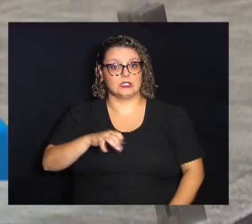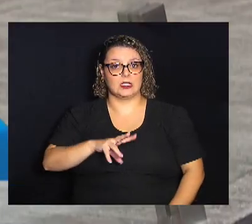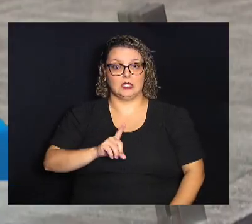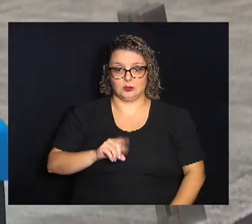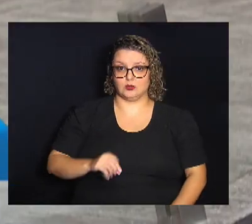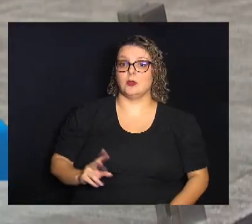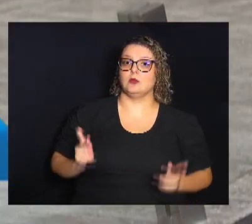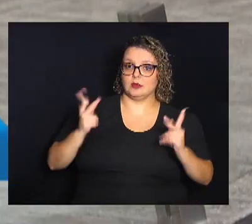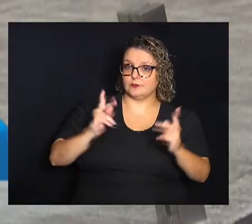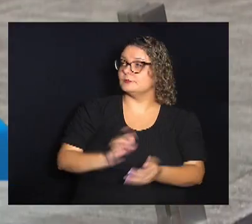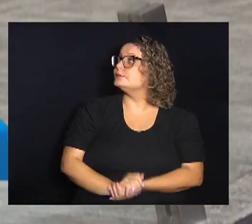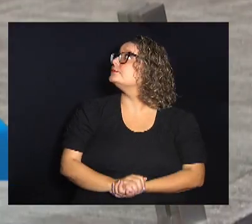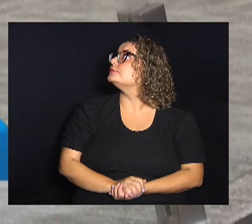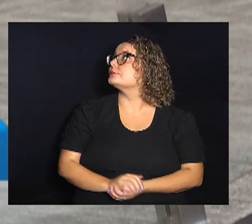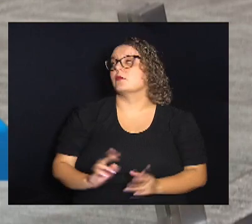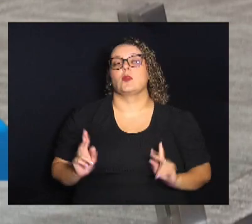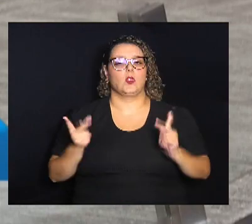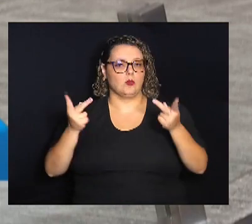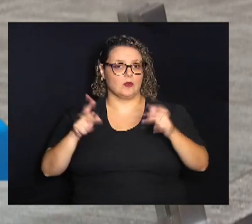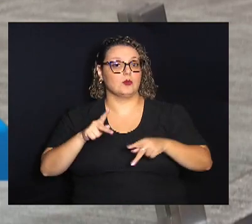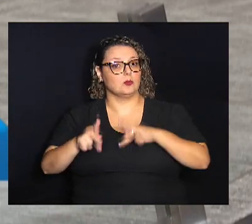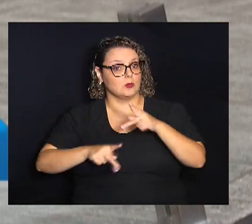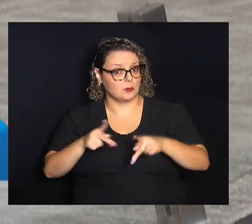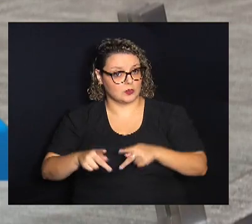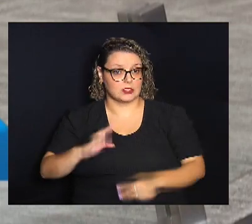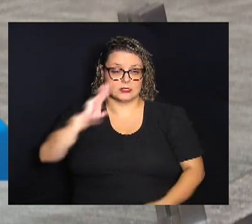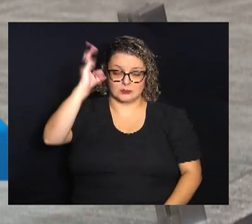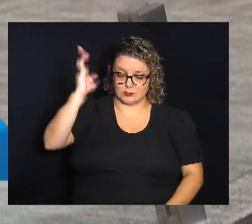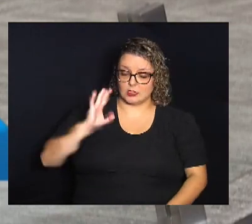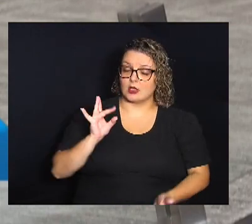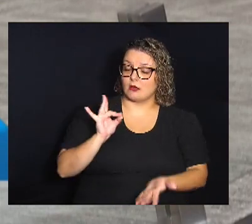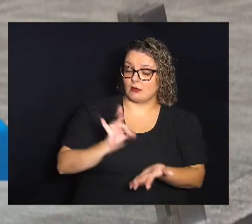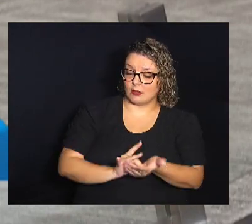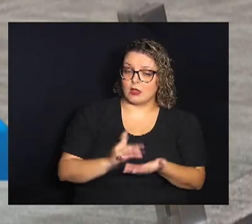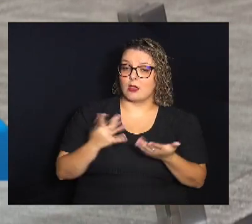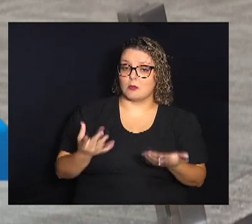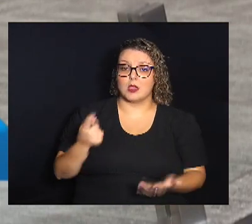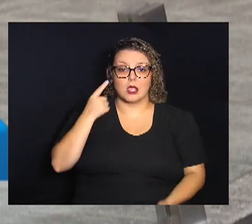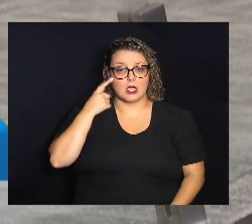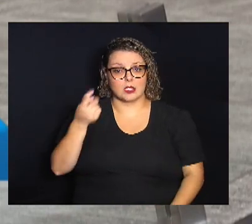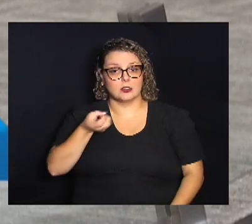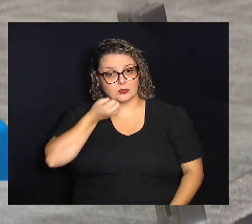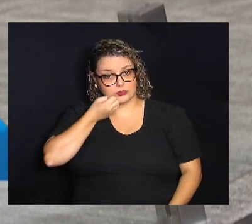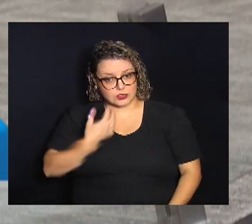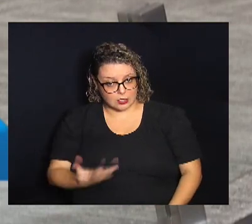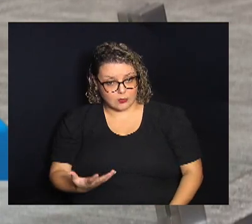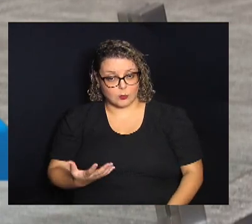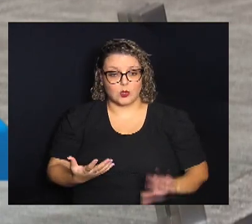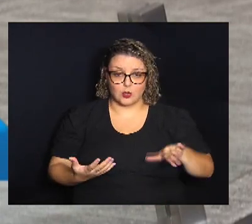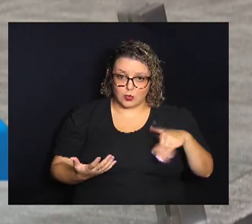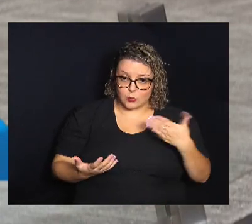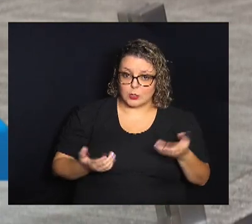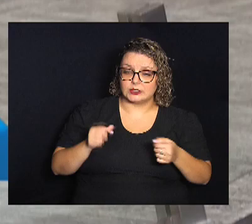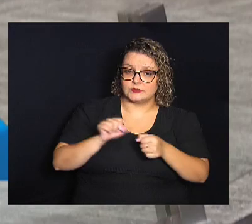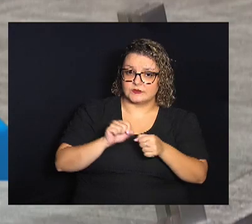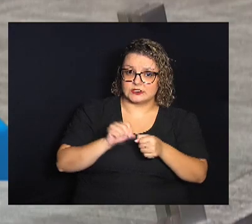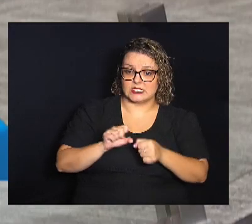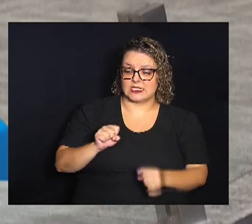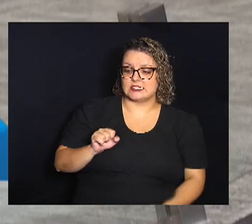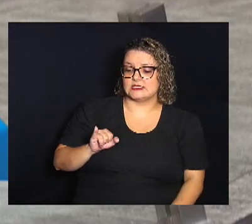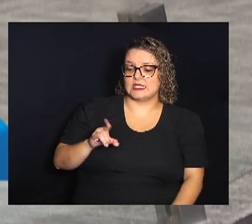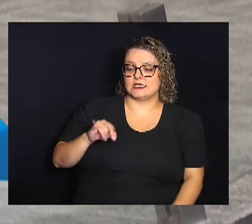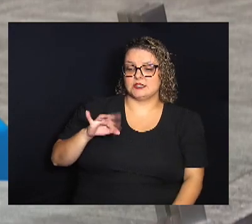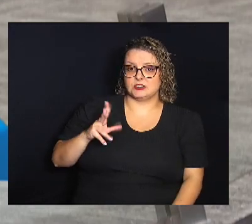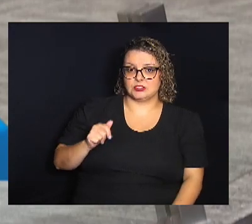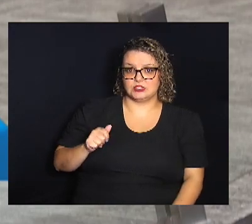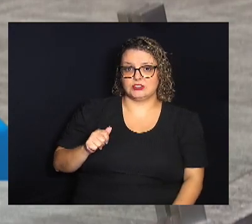uma vitória para a população brasileira, porque realmente a intenção é boa quando fizeram a tal da saidinha, no